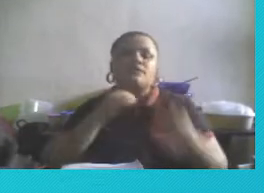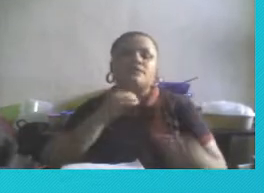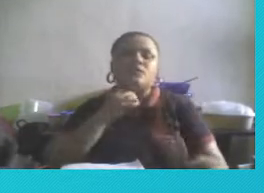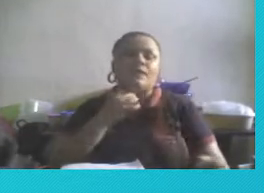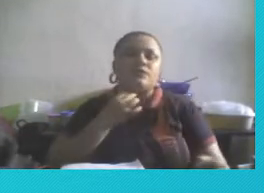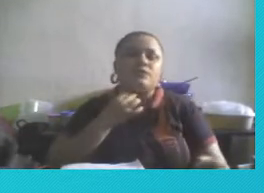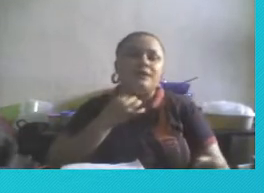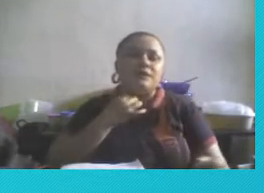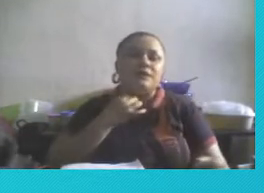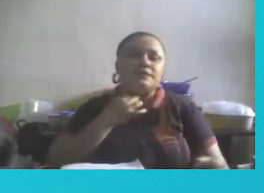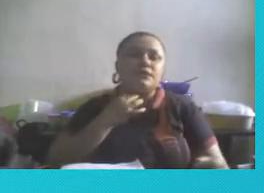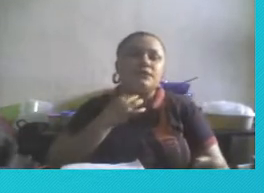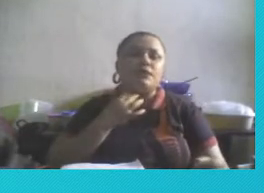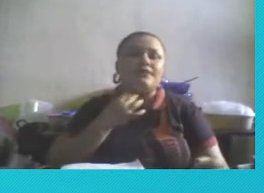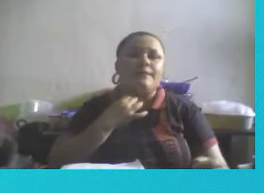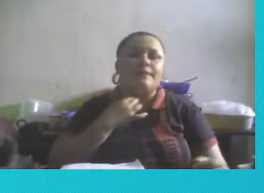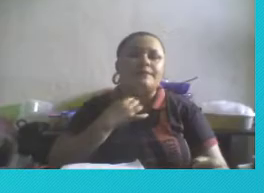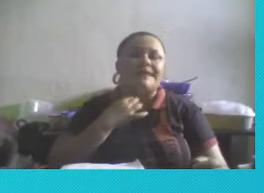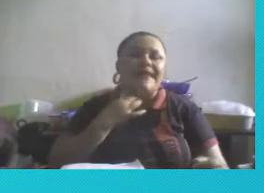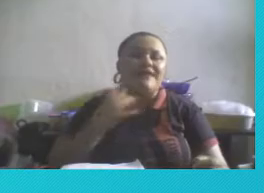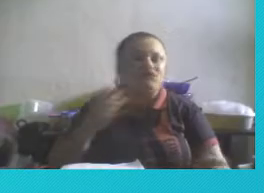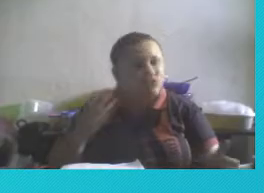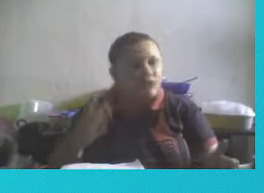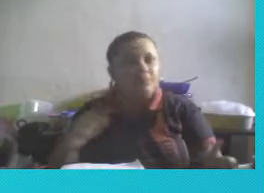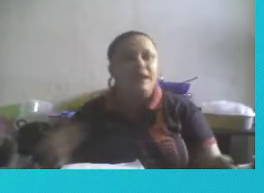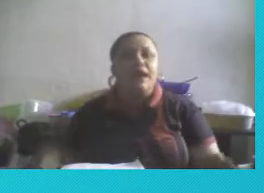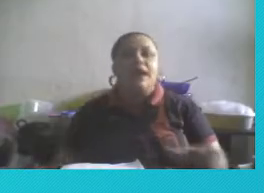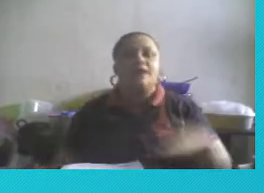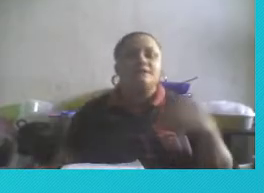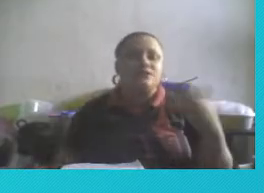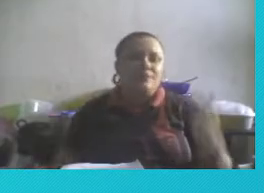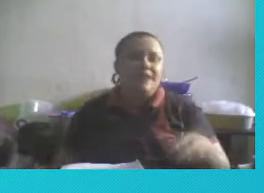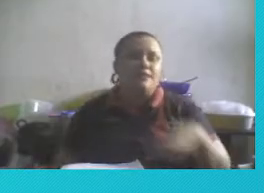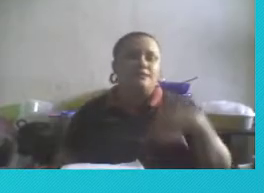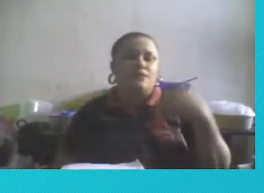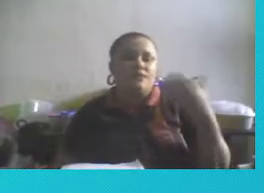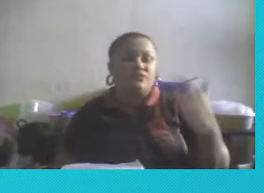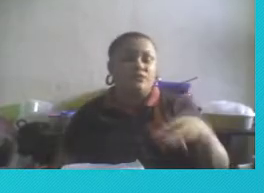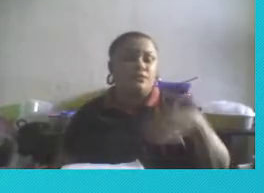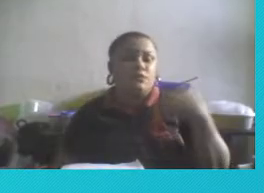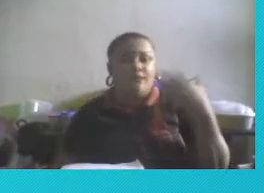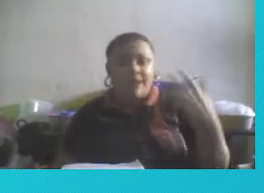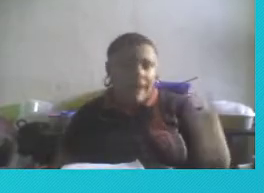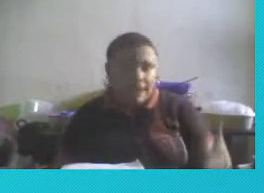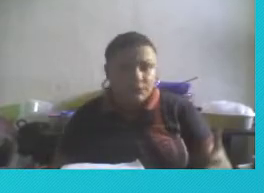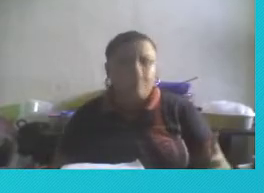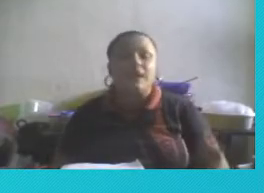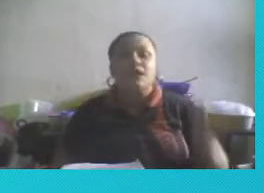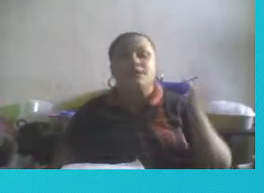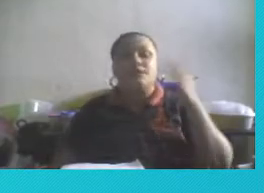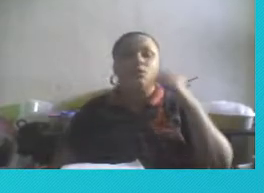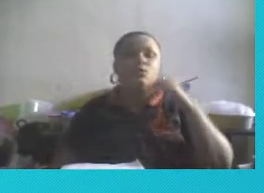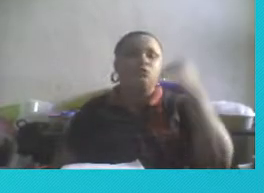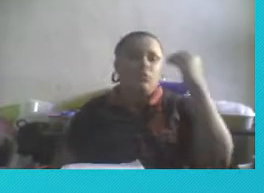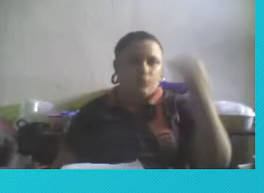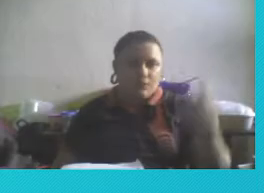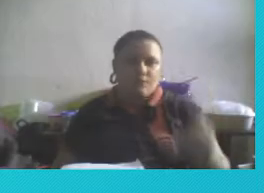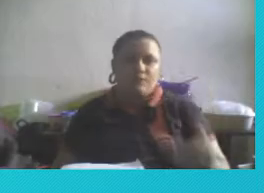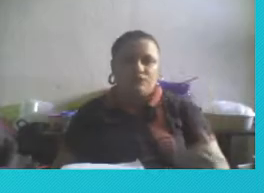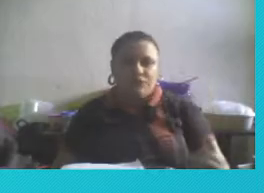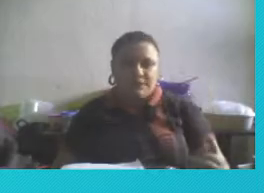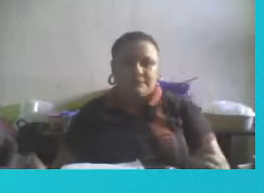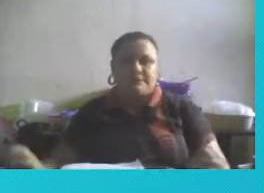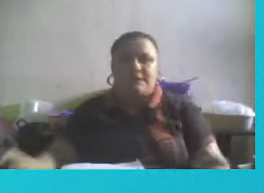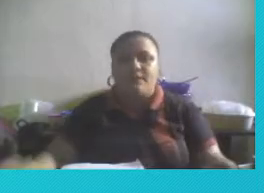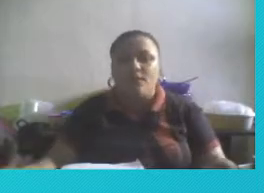possível transmissor para os humanos e nós sabemos que lá na China, esses animais, eles são vendidos no mercado e são muito consumidos